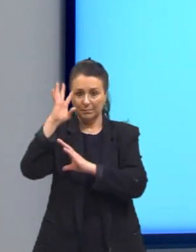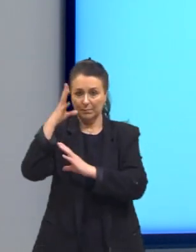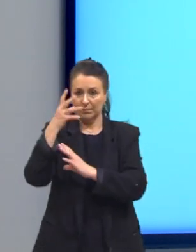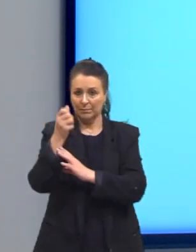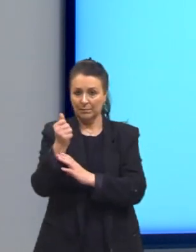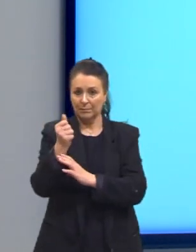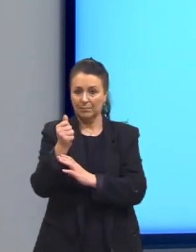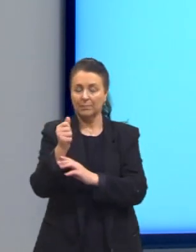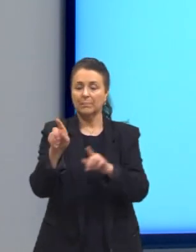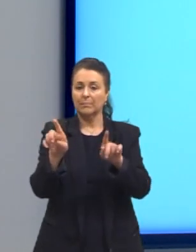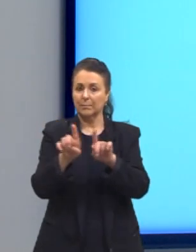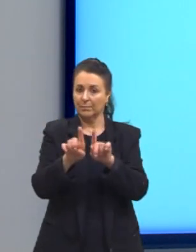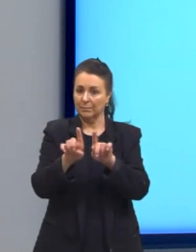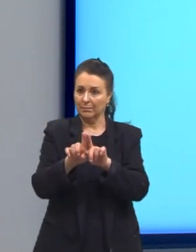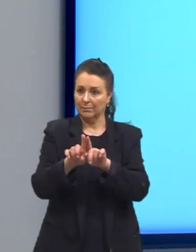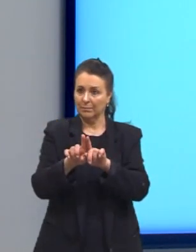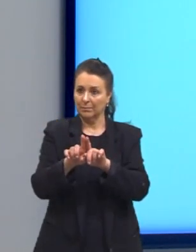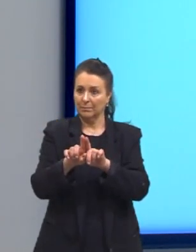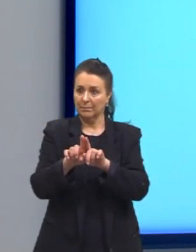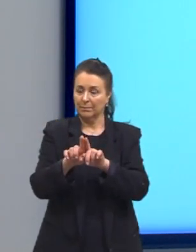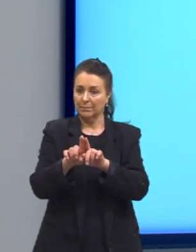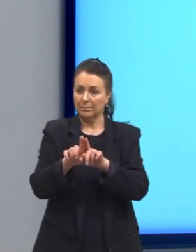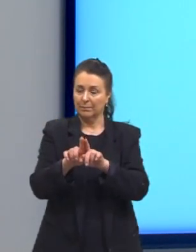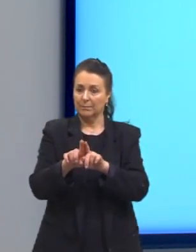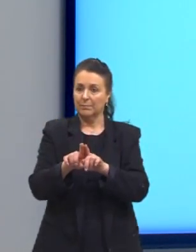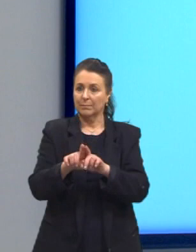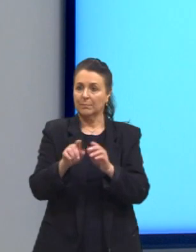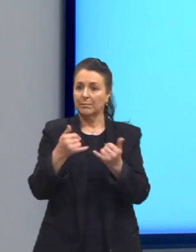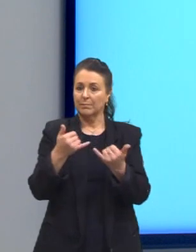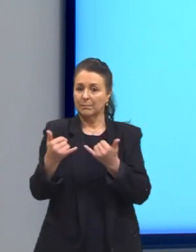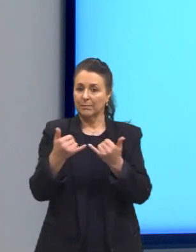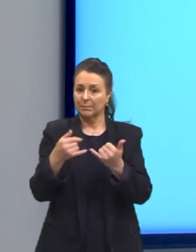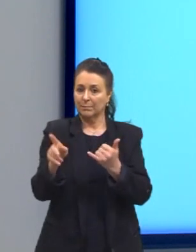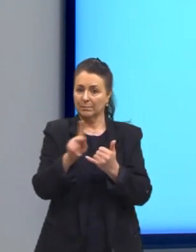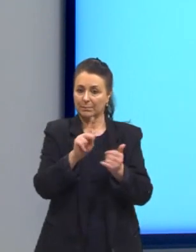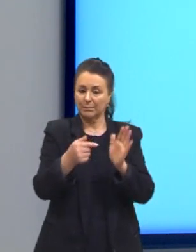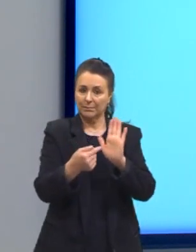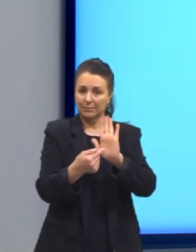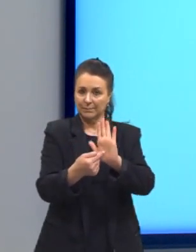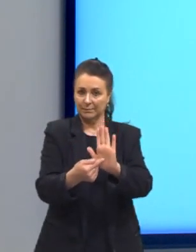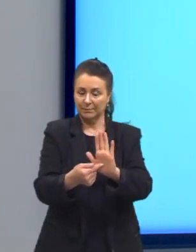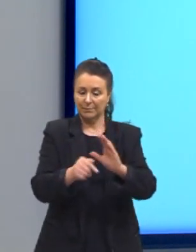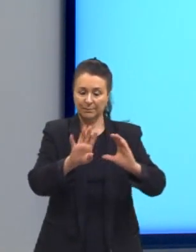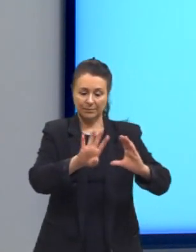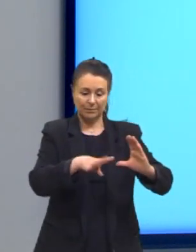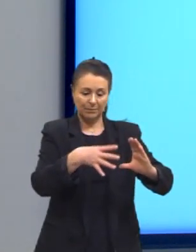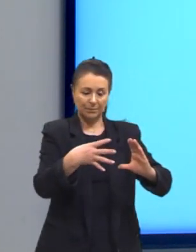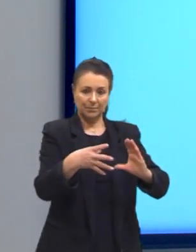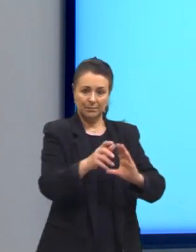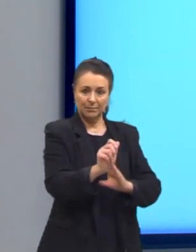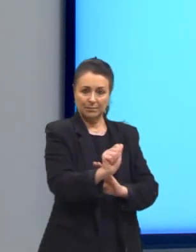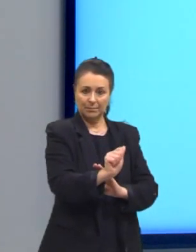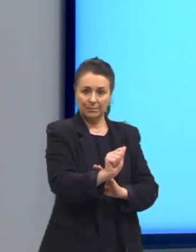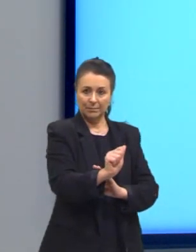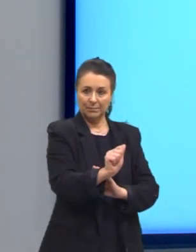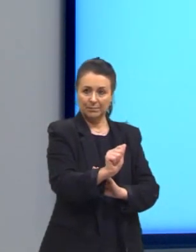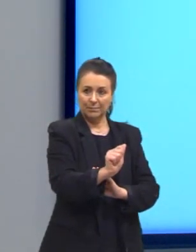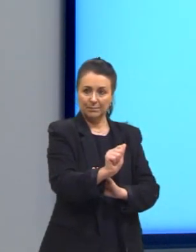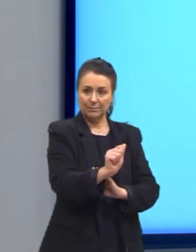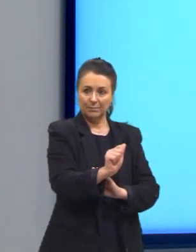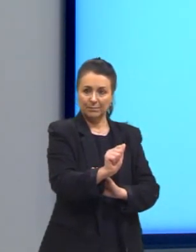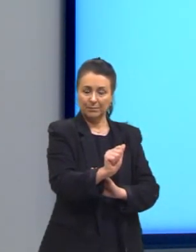ordem também aqui eu trouxe um exemplo então nós temos a matriz A é uma